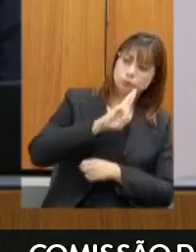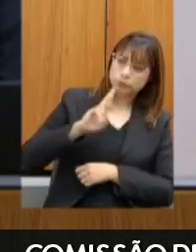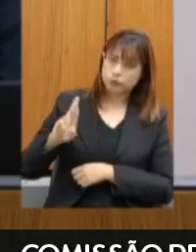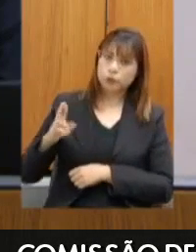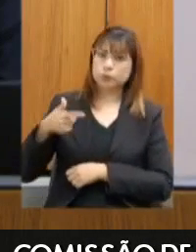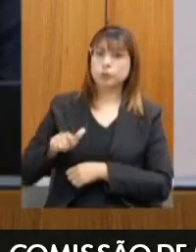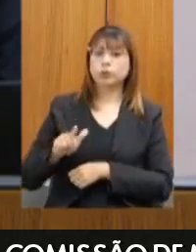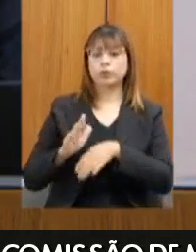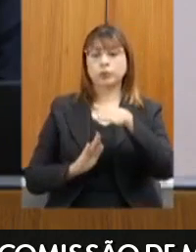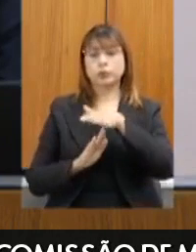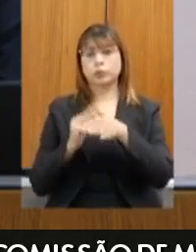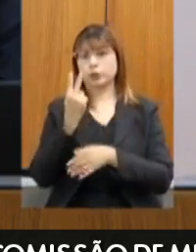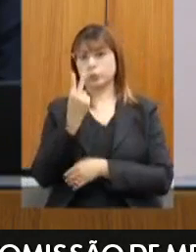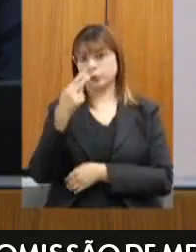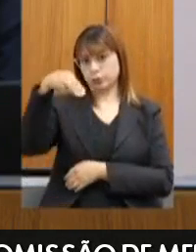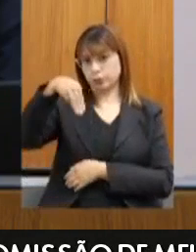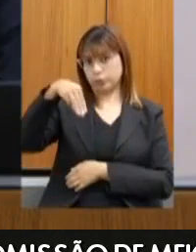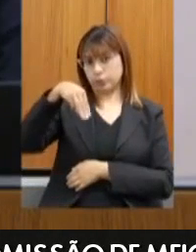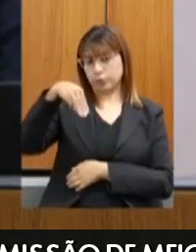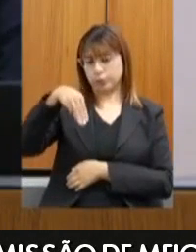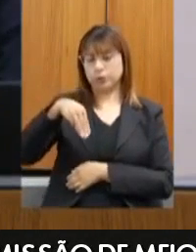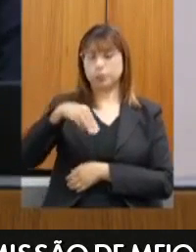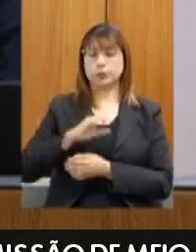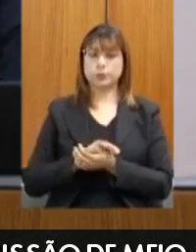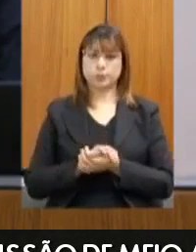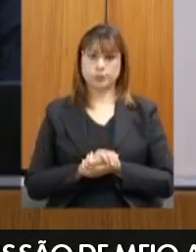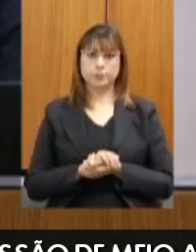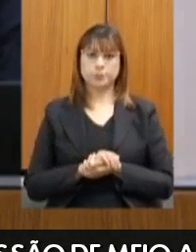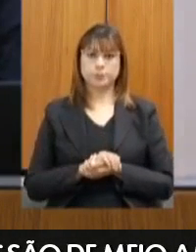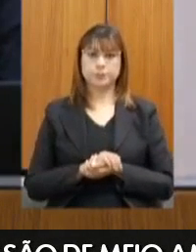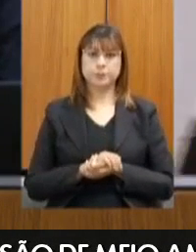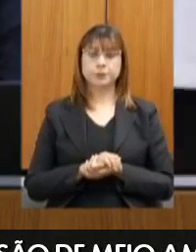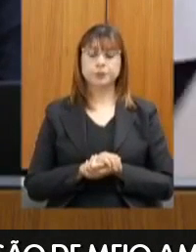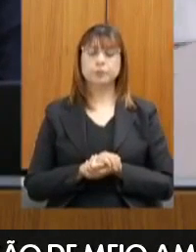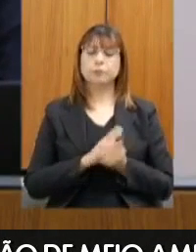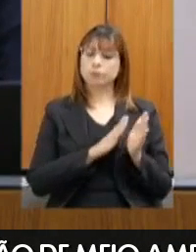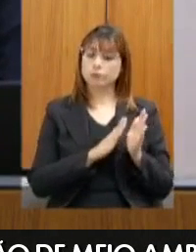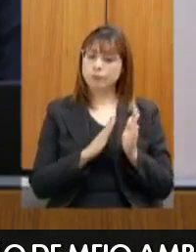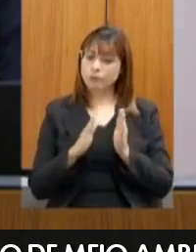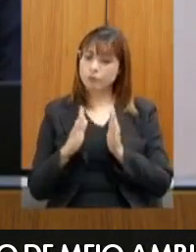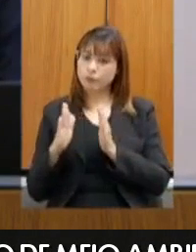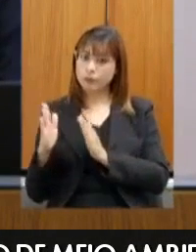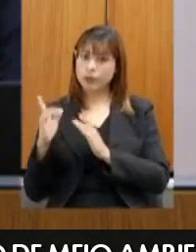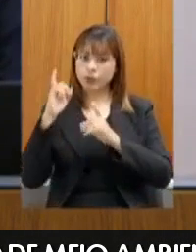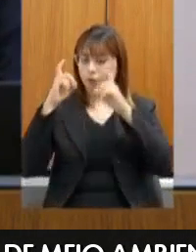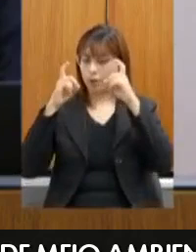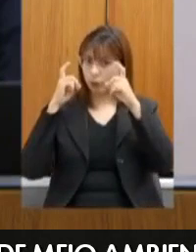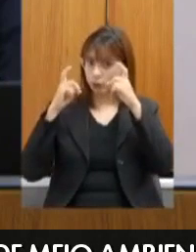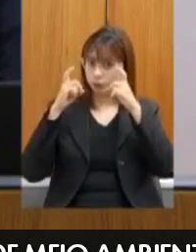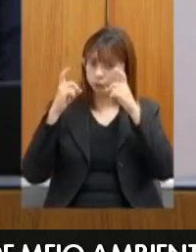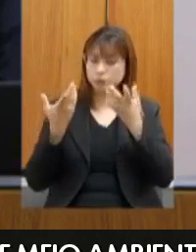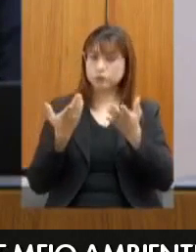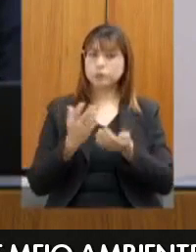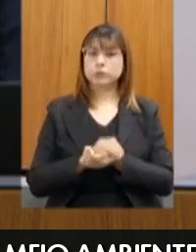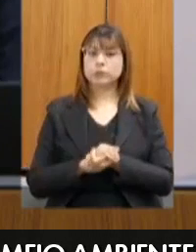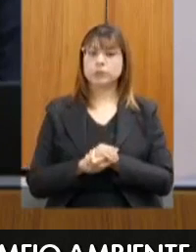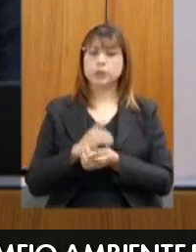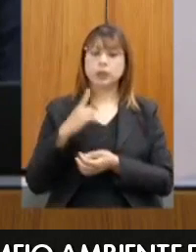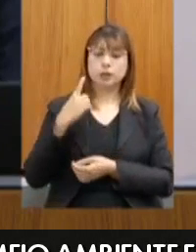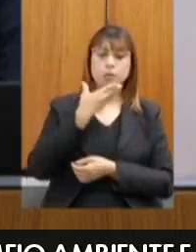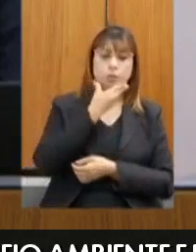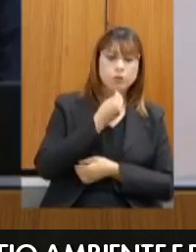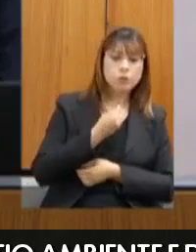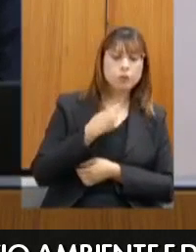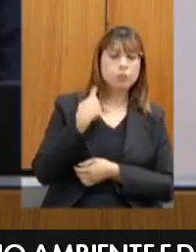disporá de dois minutos para suas considerações finais. No decorrer da reunião, as deputadas e os